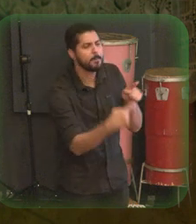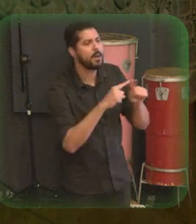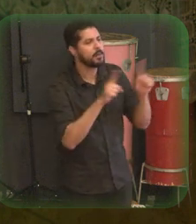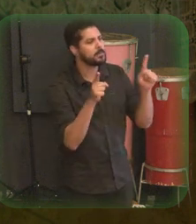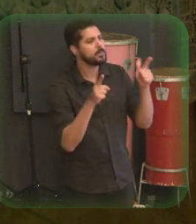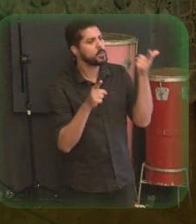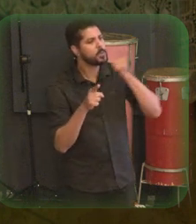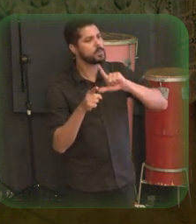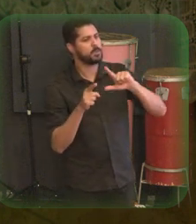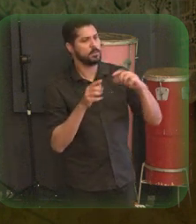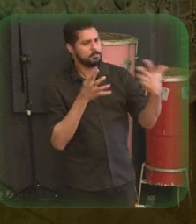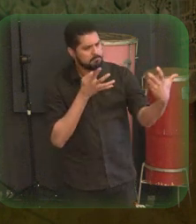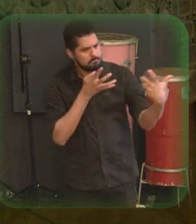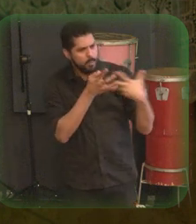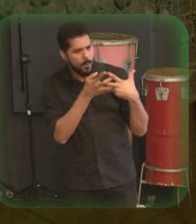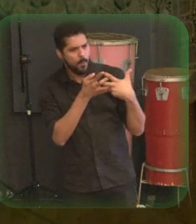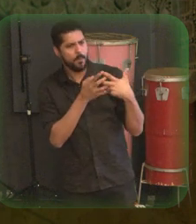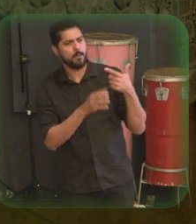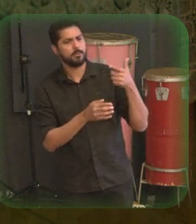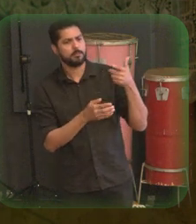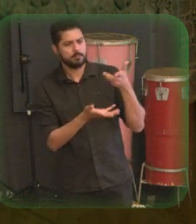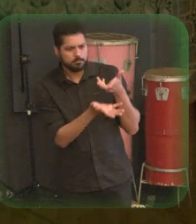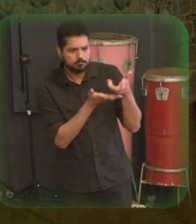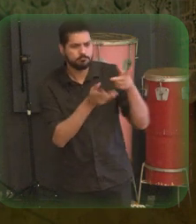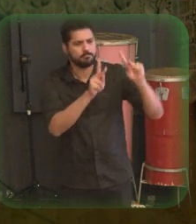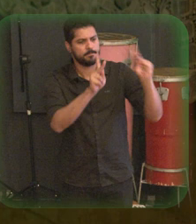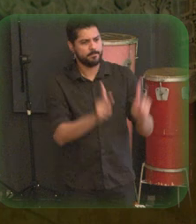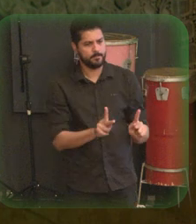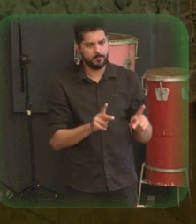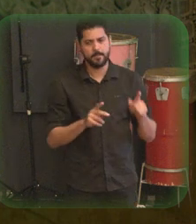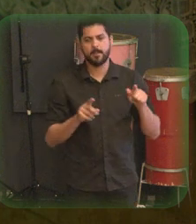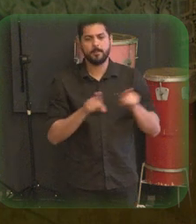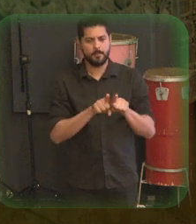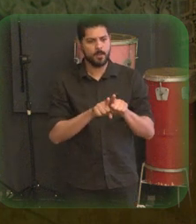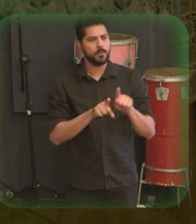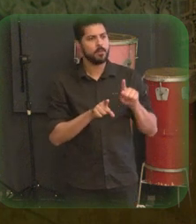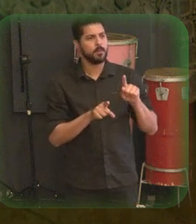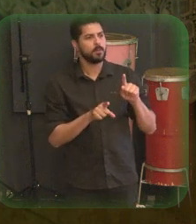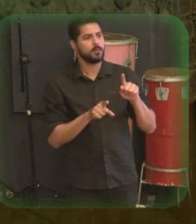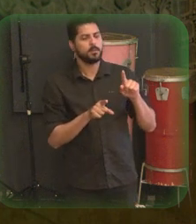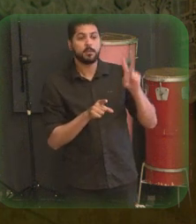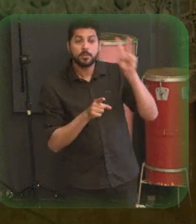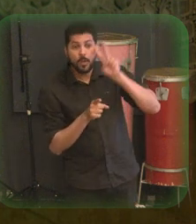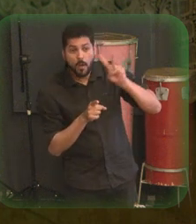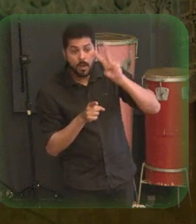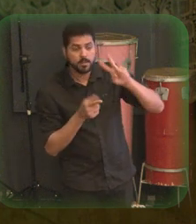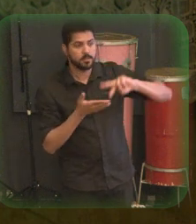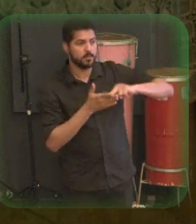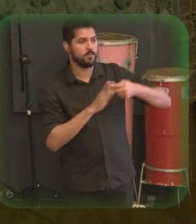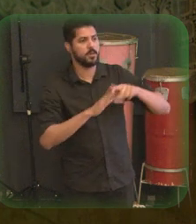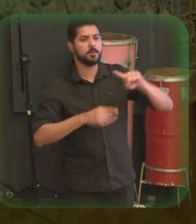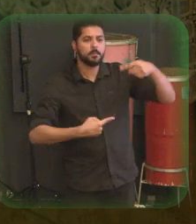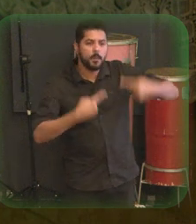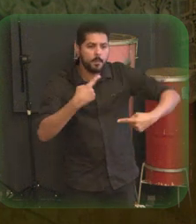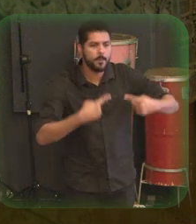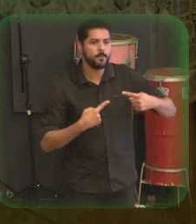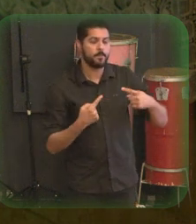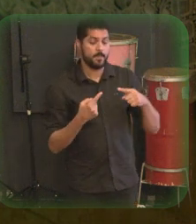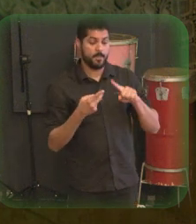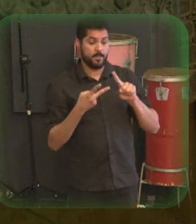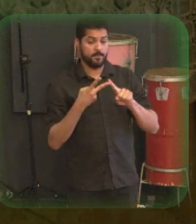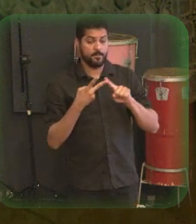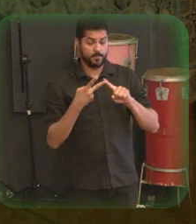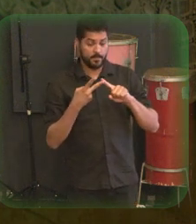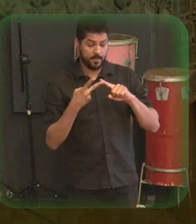nossa humanidade. Então, vejam, a memória é disputa. Mas, além da memória, nós temos que ter